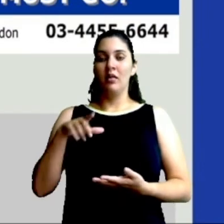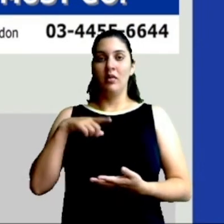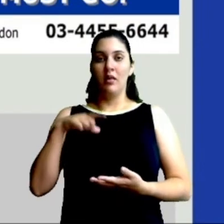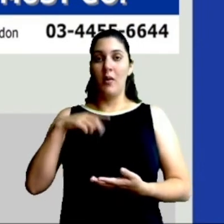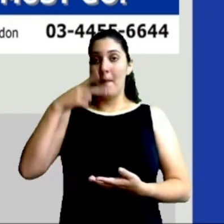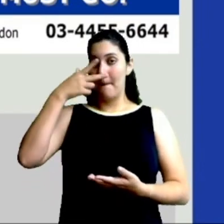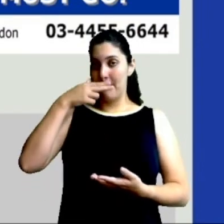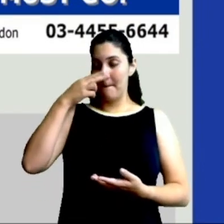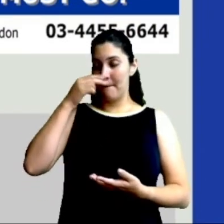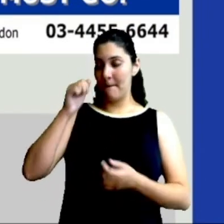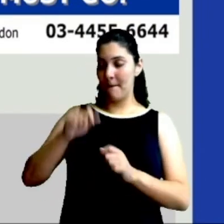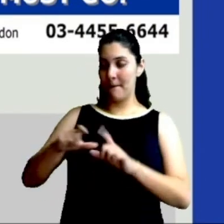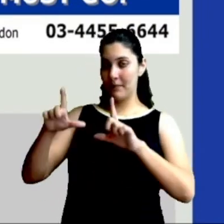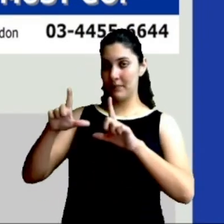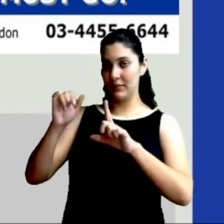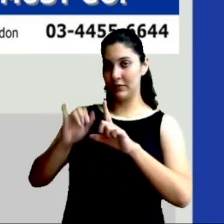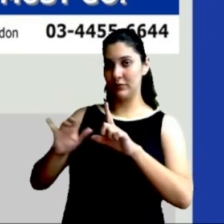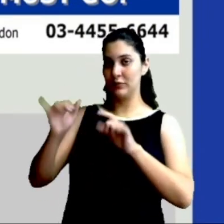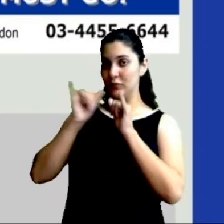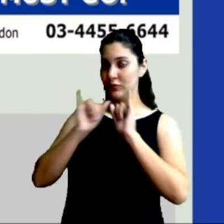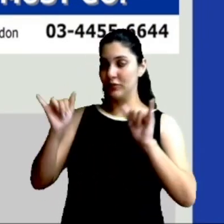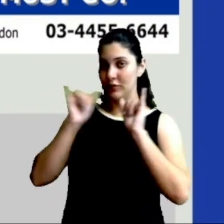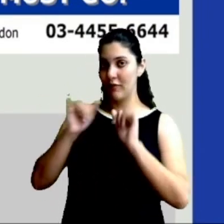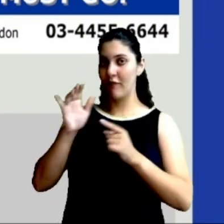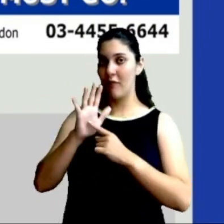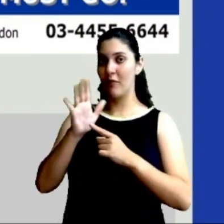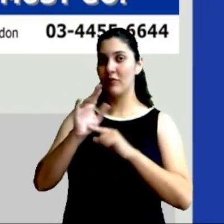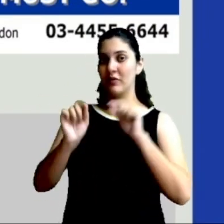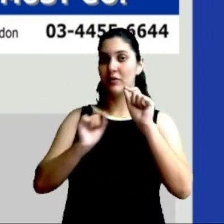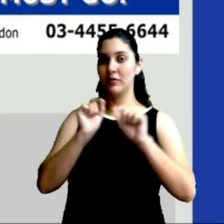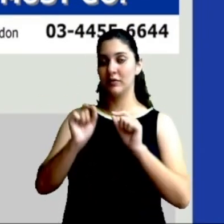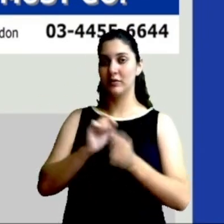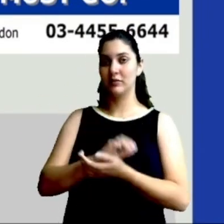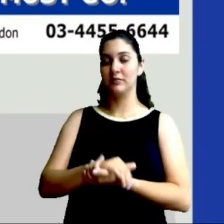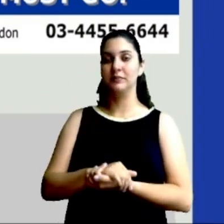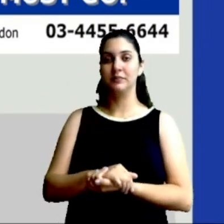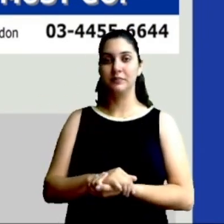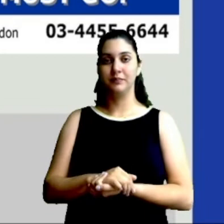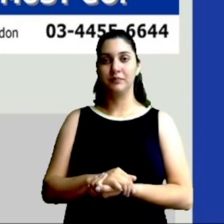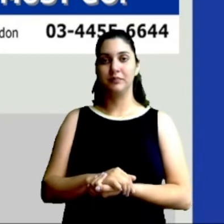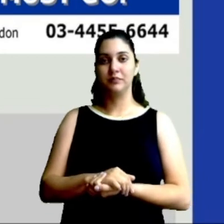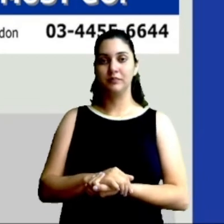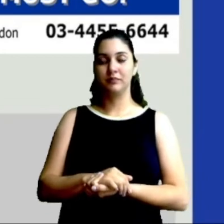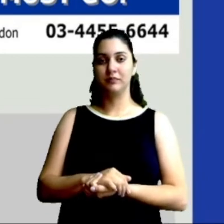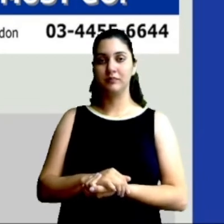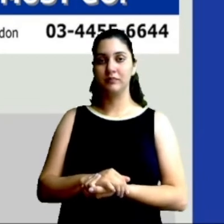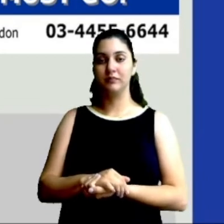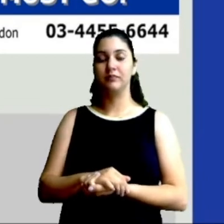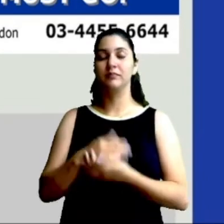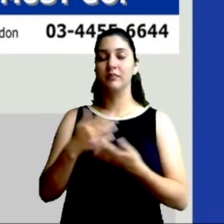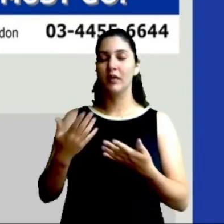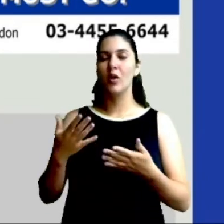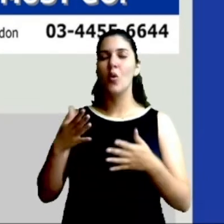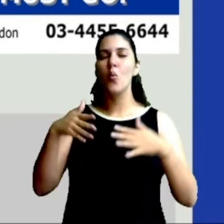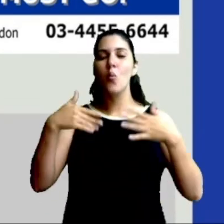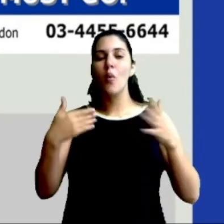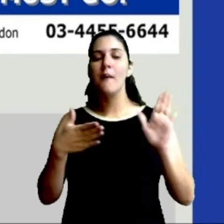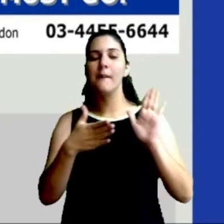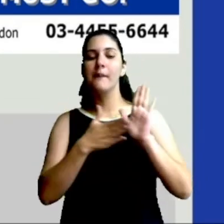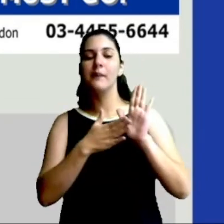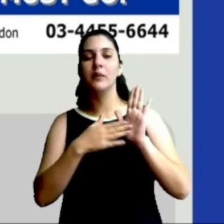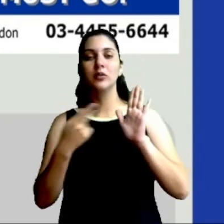mesmo anúncio e trouxe para vocês a seguinte. The purpose of text is, ou seja, o propósito